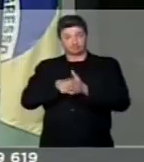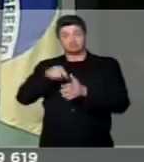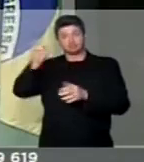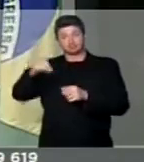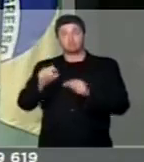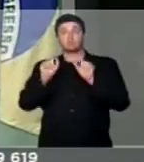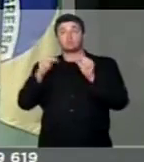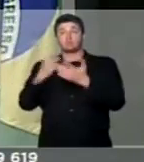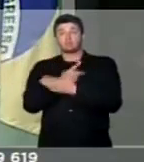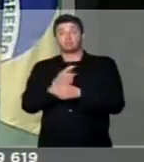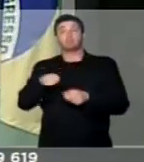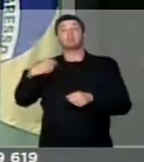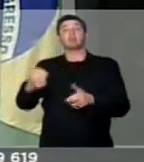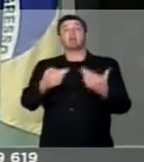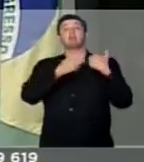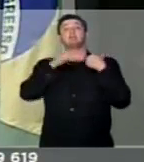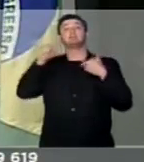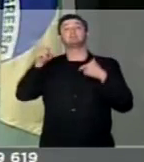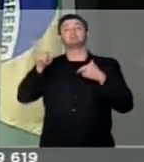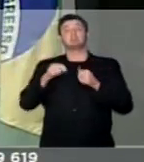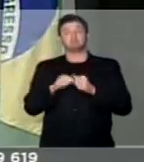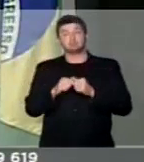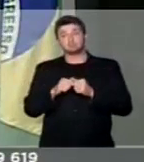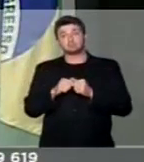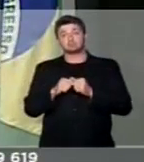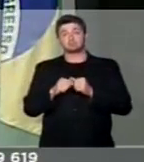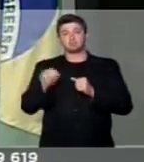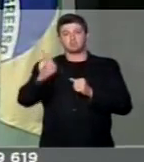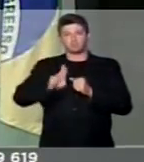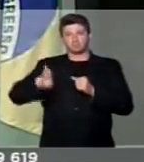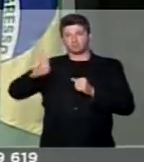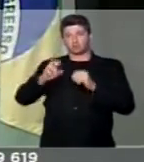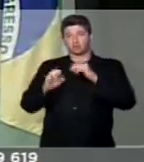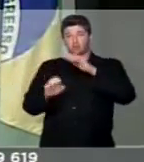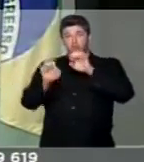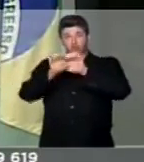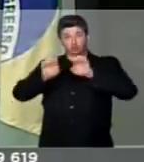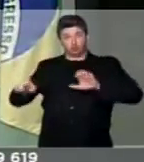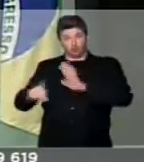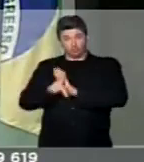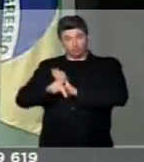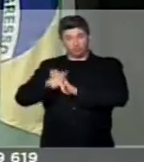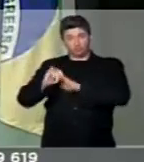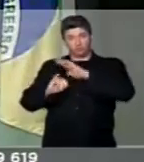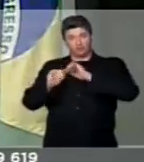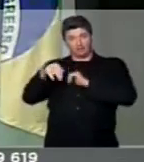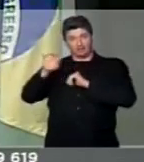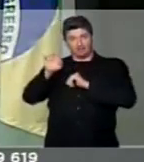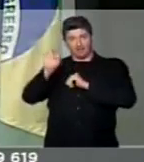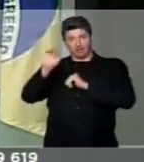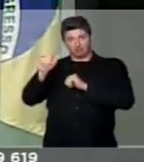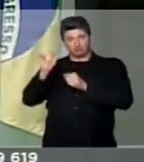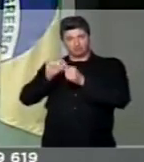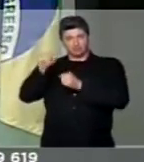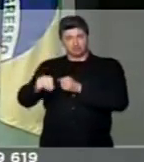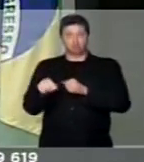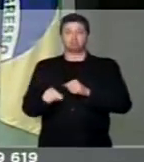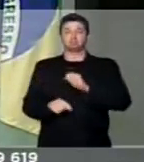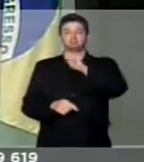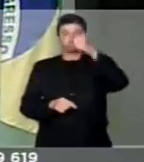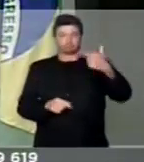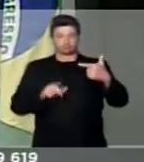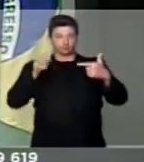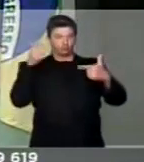as condições e os responsáveis por esse ato de usar a estrutura do Itamaraty para esse fato. Em